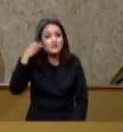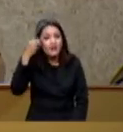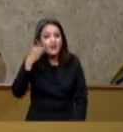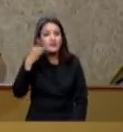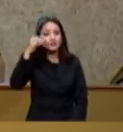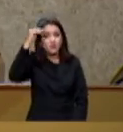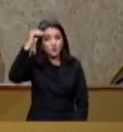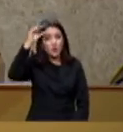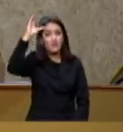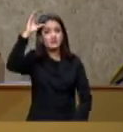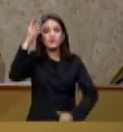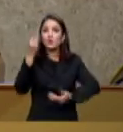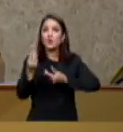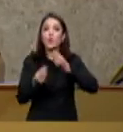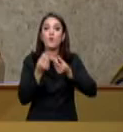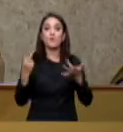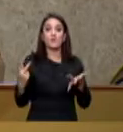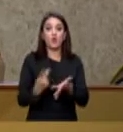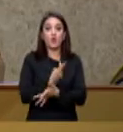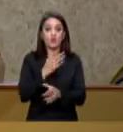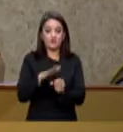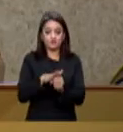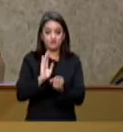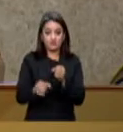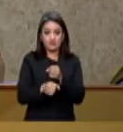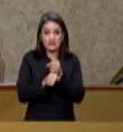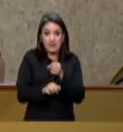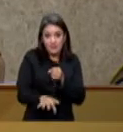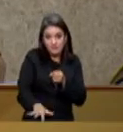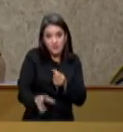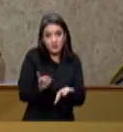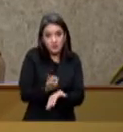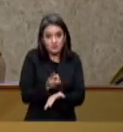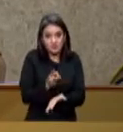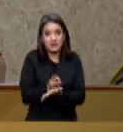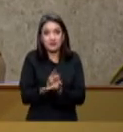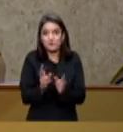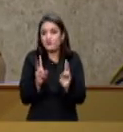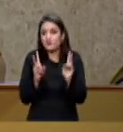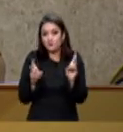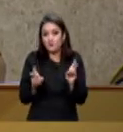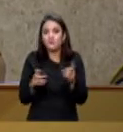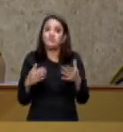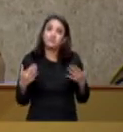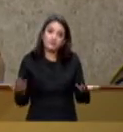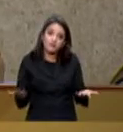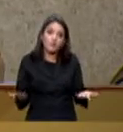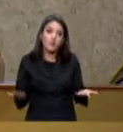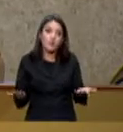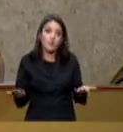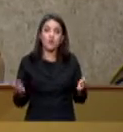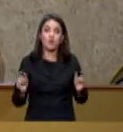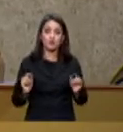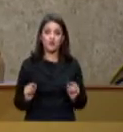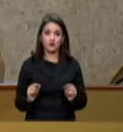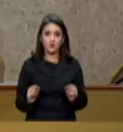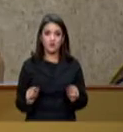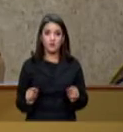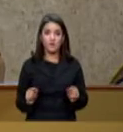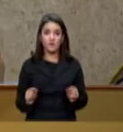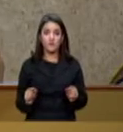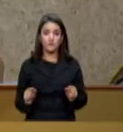questão do saneamento. É realmente uma questão de capacidade institucional e